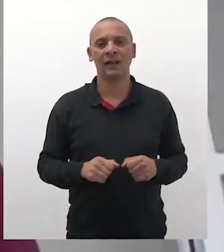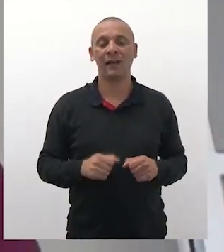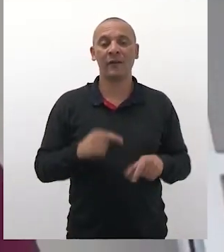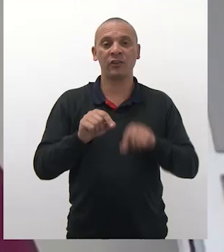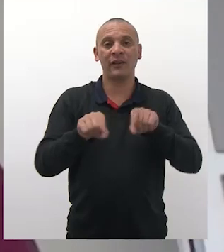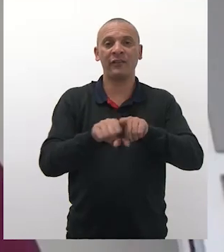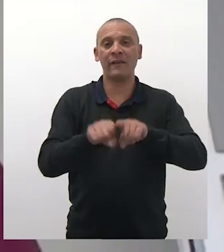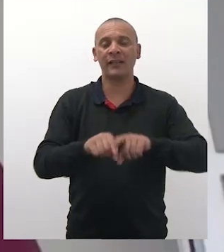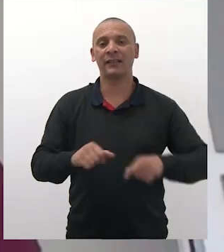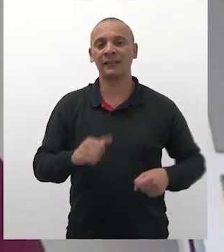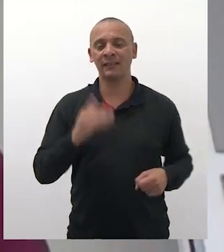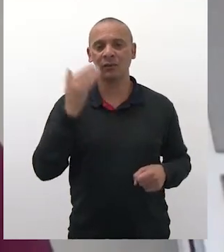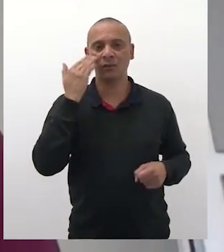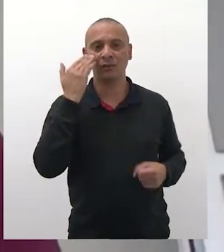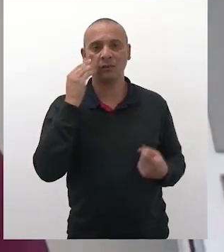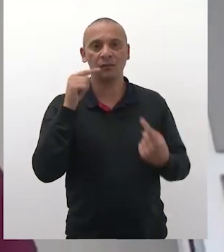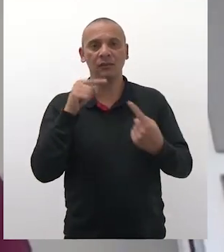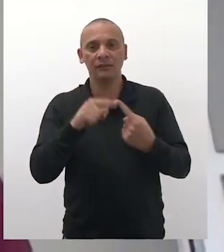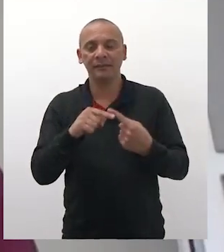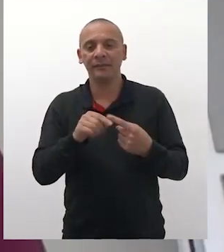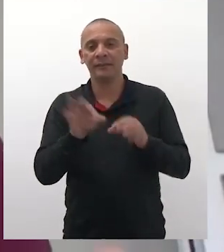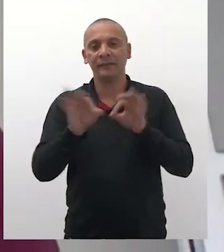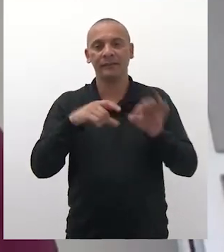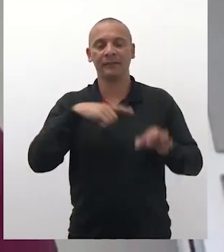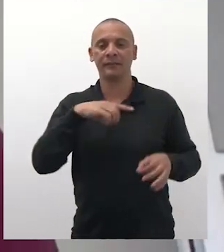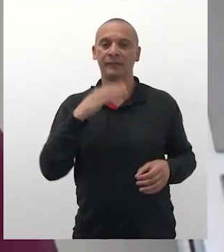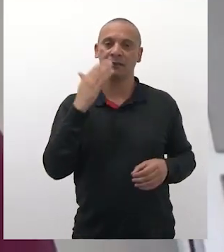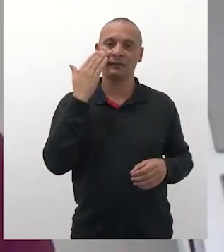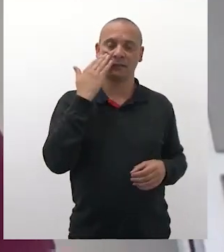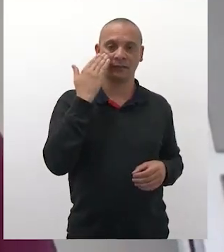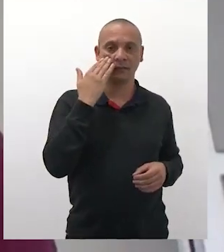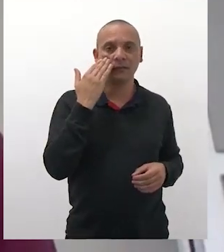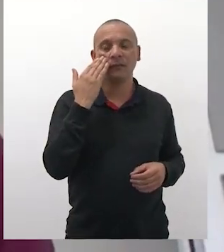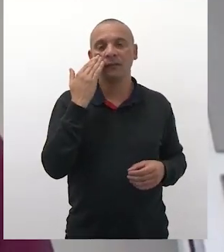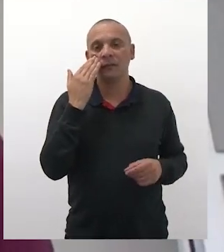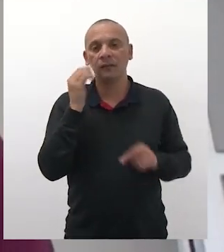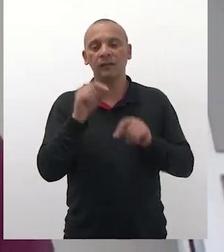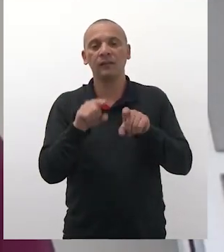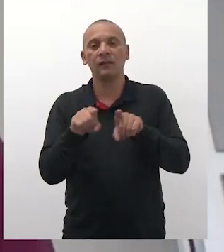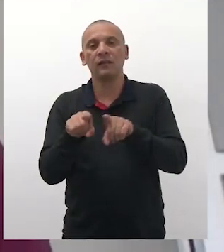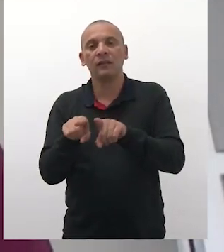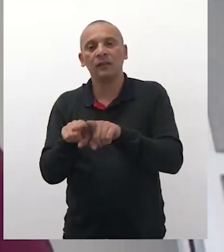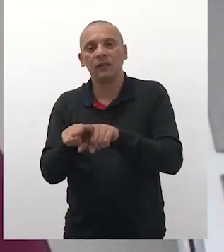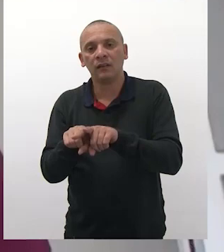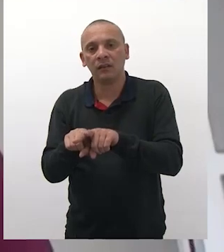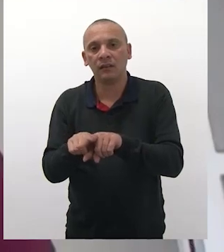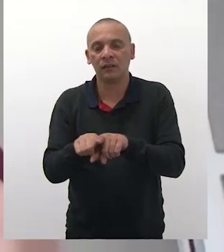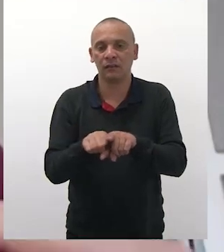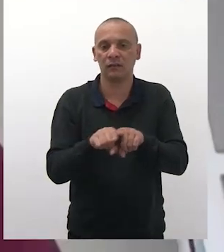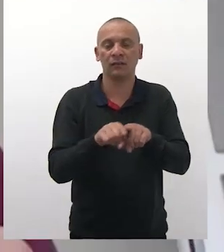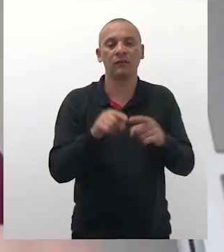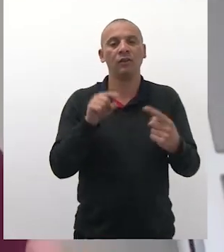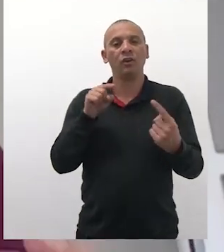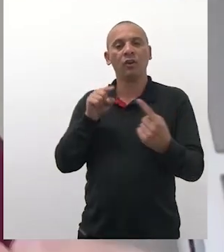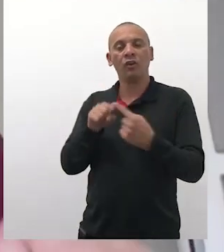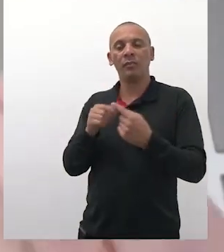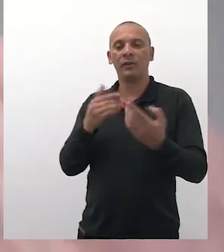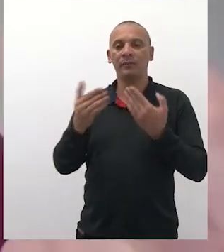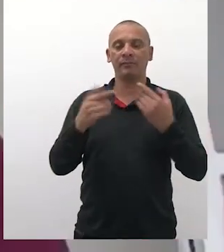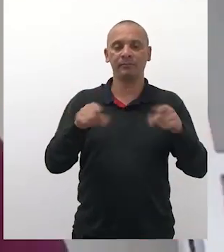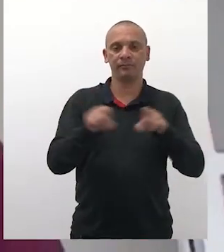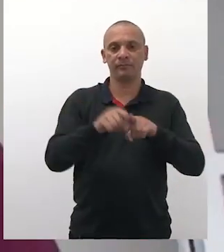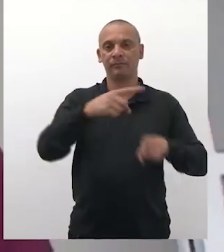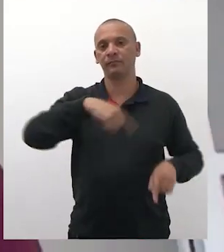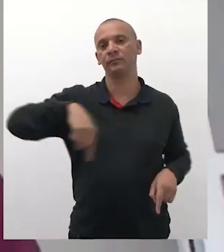objetos, são documentos, e também essa oralidade, desde que tenha um diálogo conosco, não é